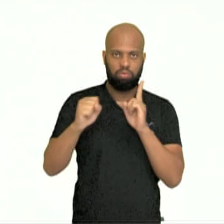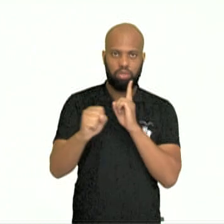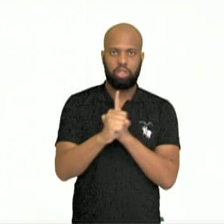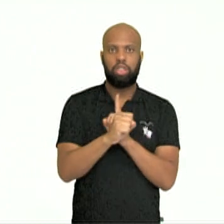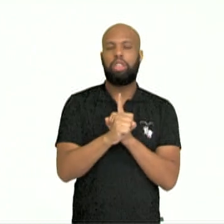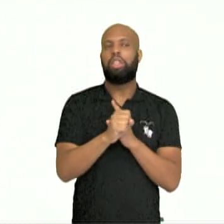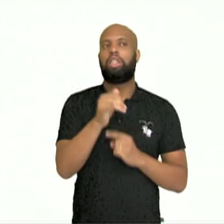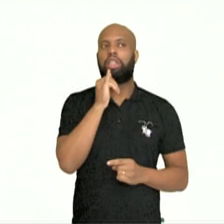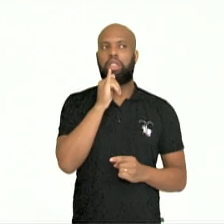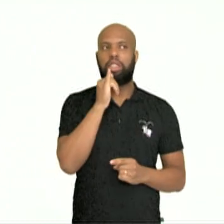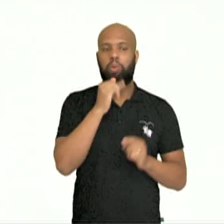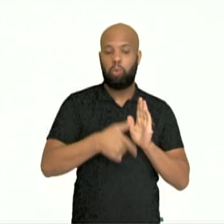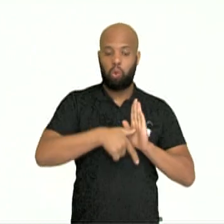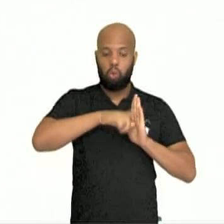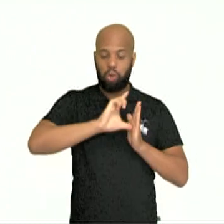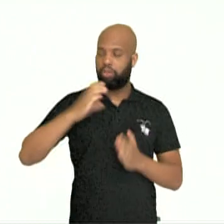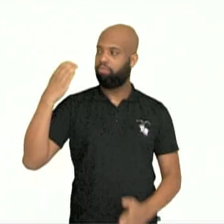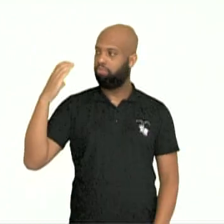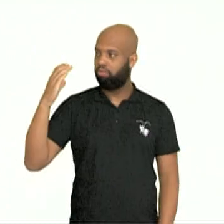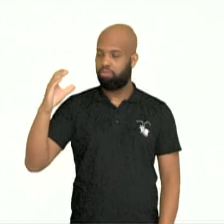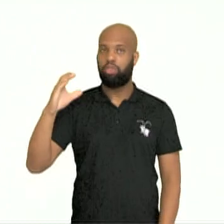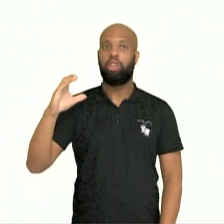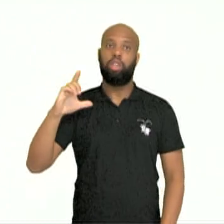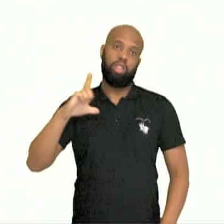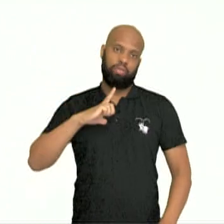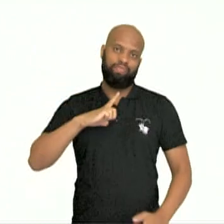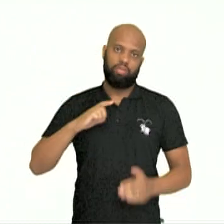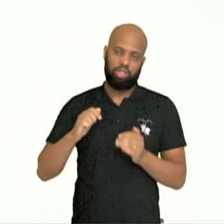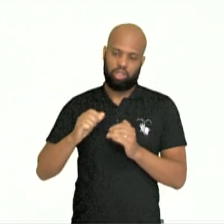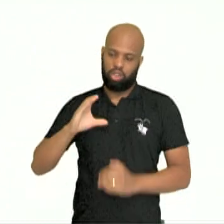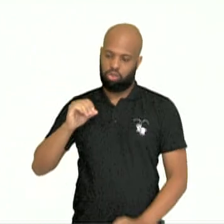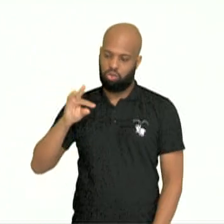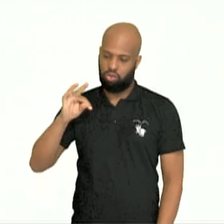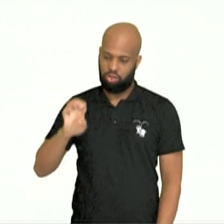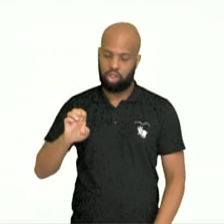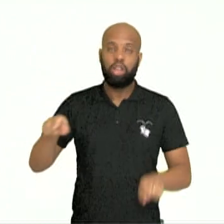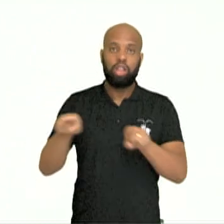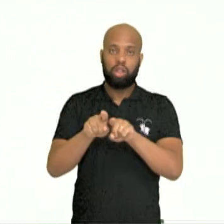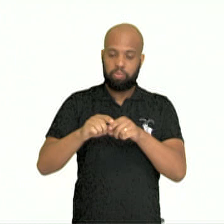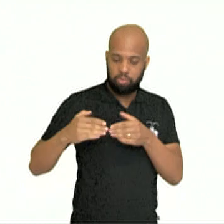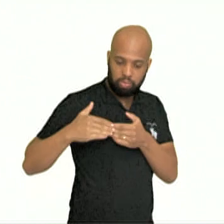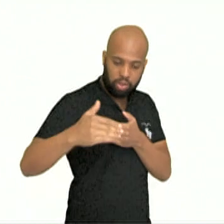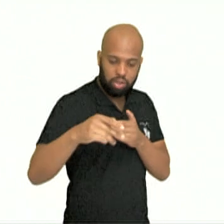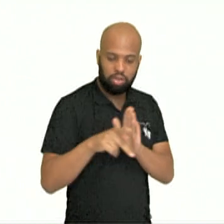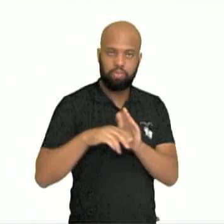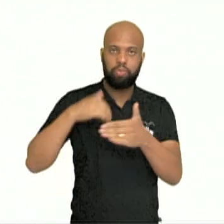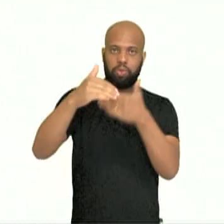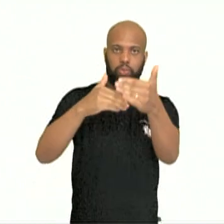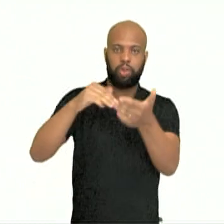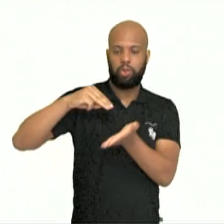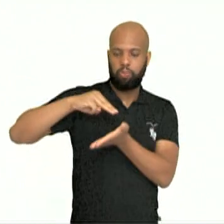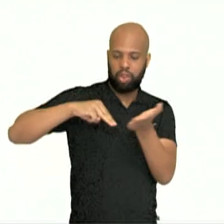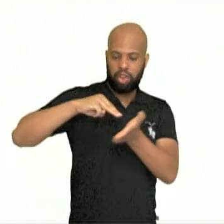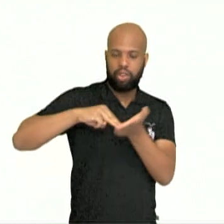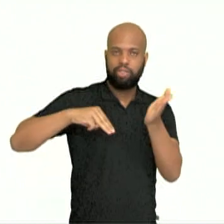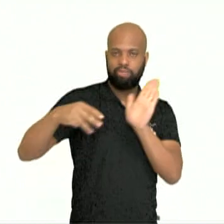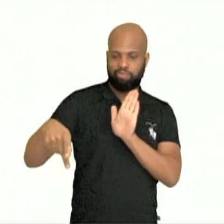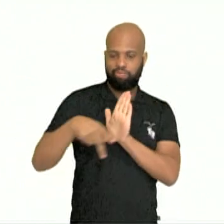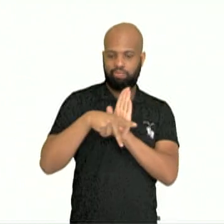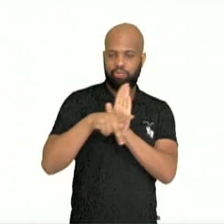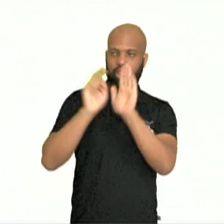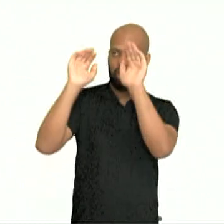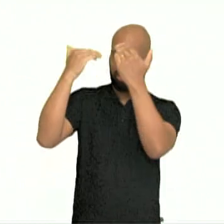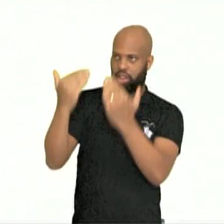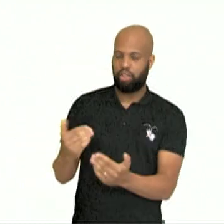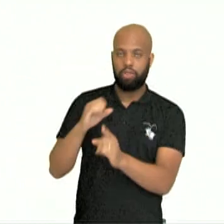ela pré-científica, com Comte, ou seja mesmo ela científica, a partir do desenvolvimento do método próprio de